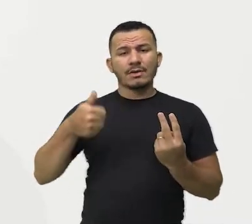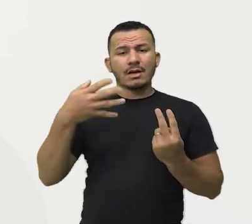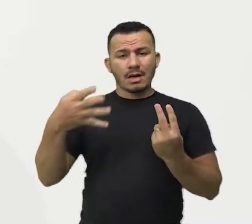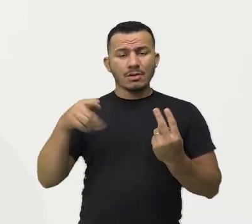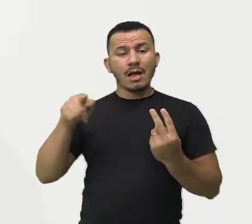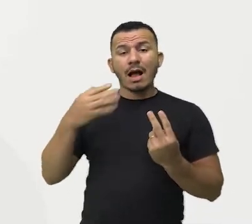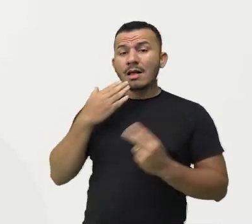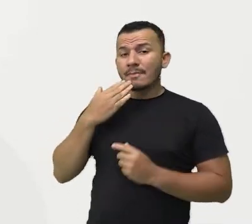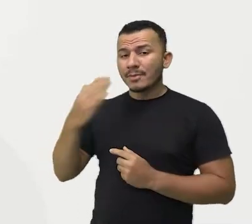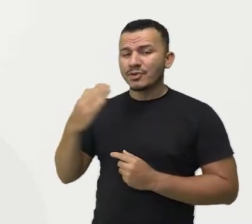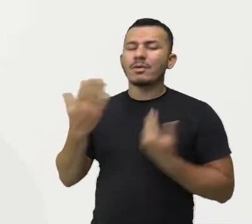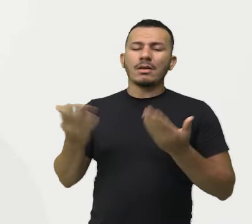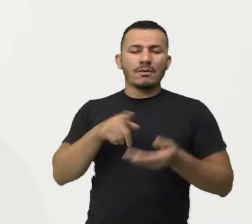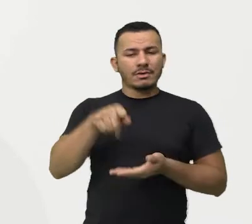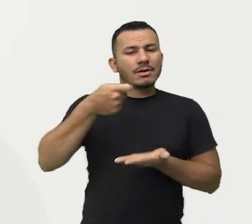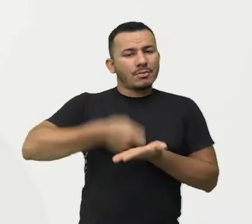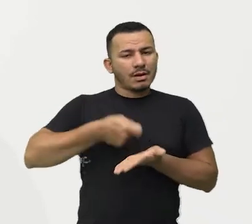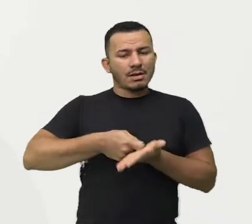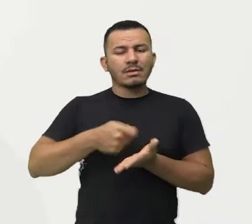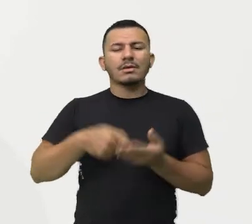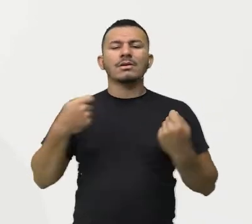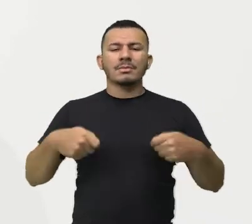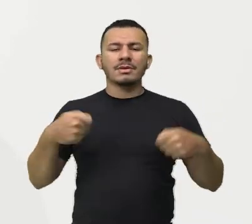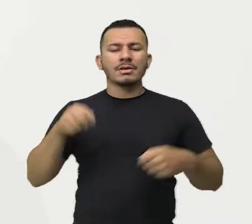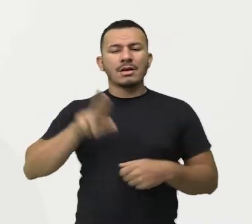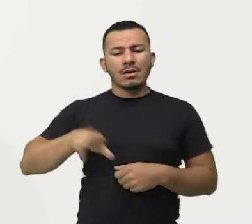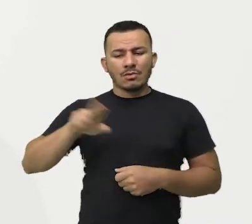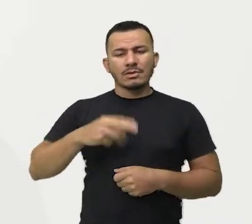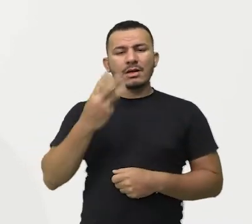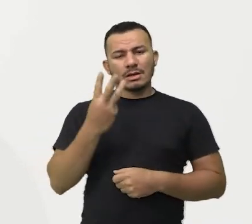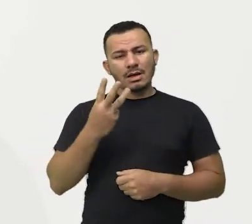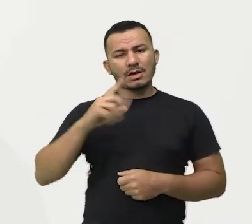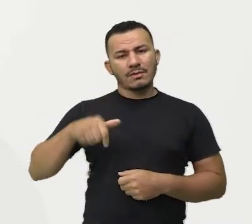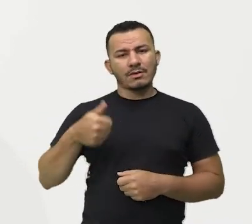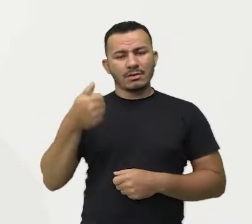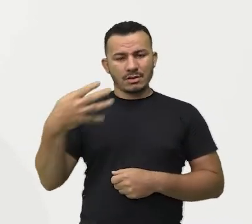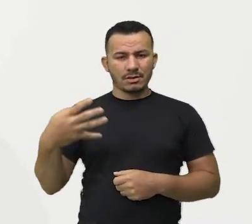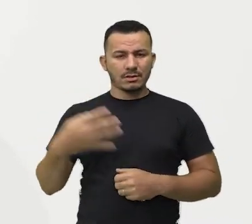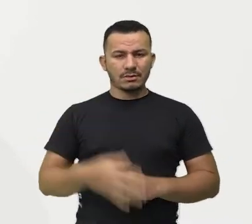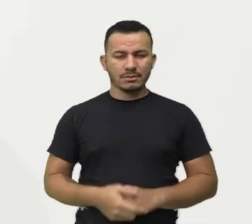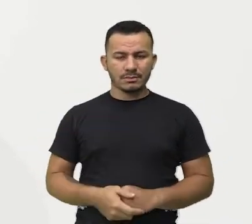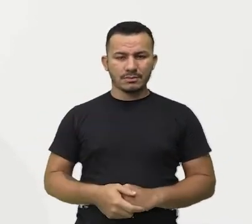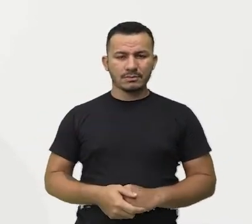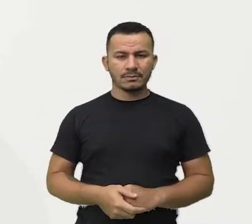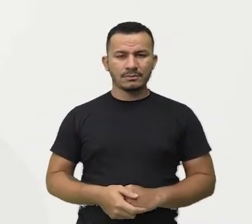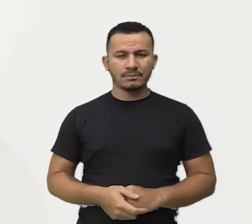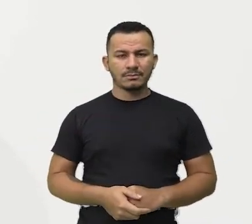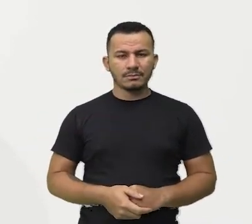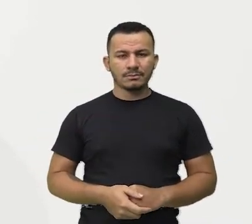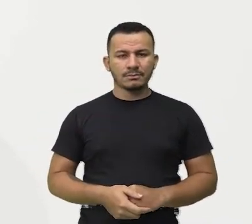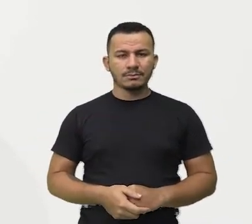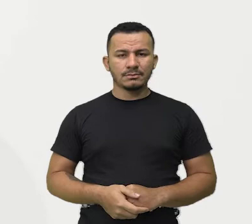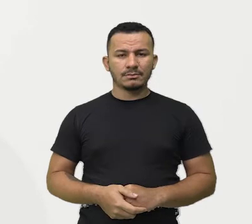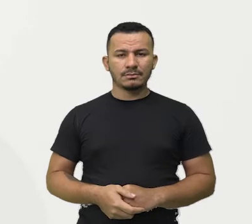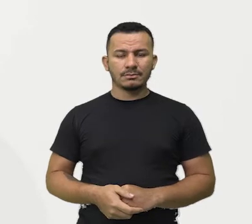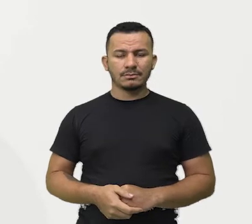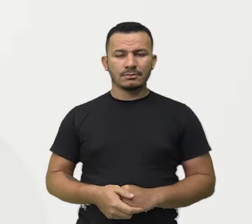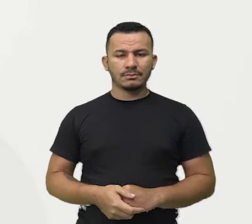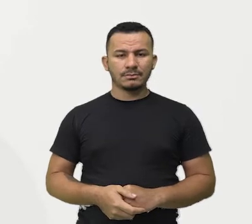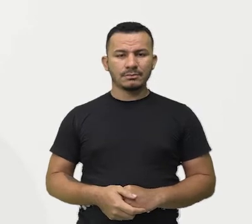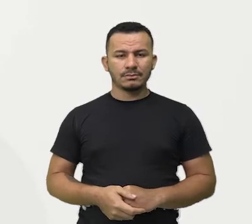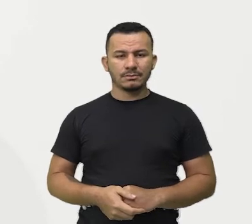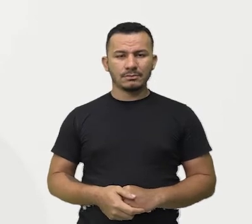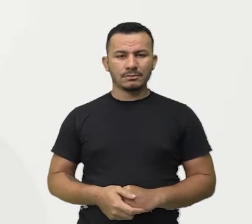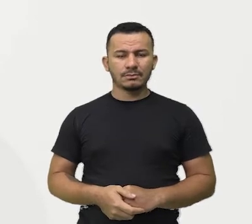a 3,14. Então, nesse caso, obrigatoriamente, nós vamos ter que usar π sendo igual a